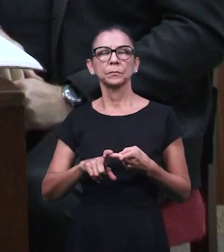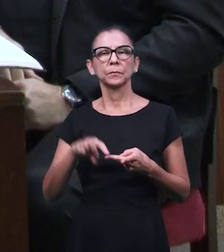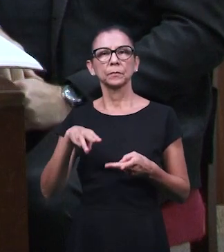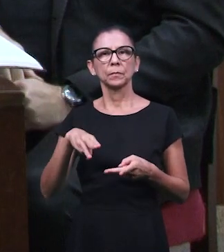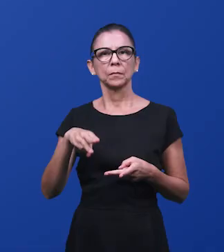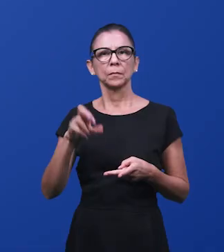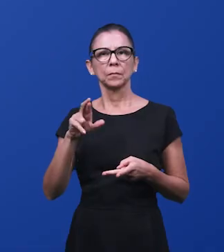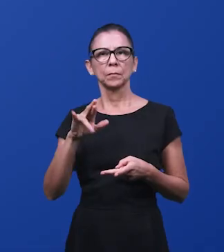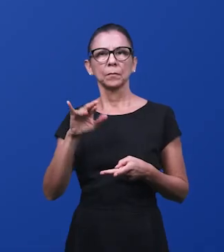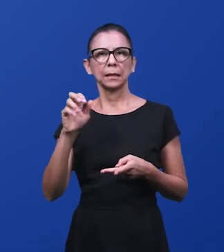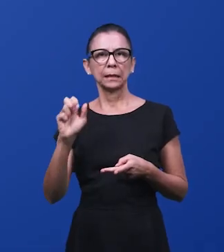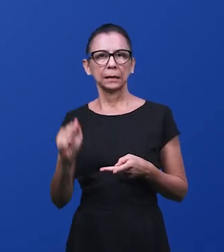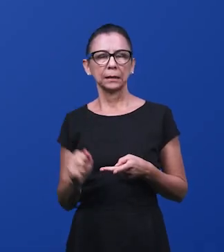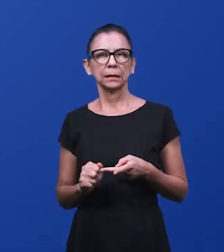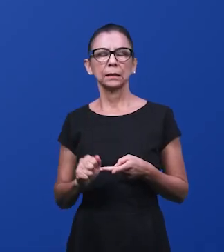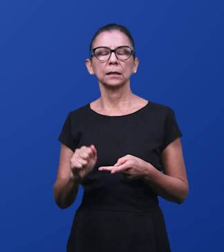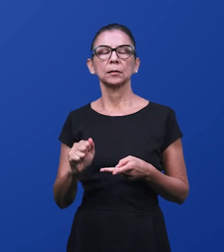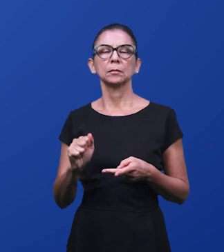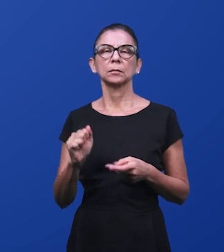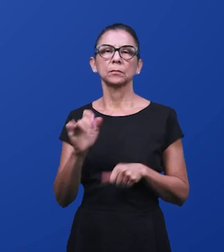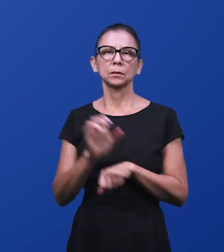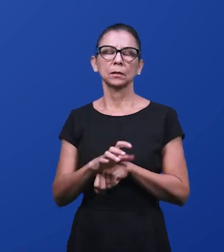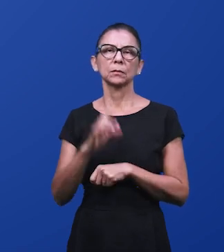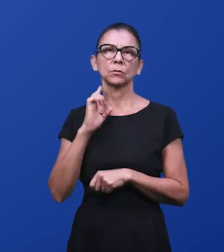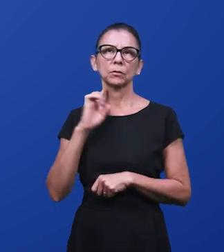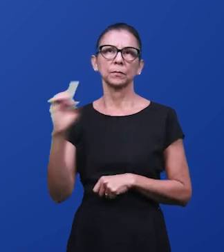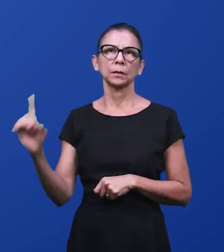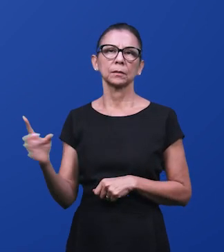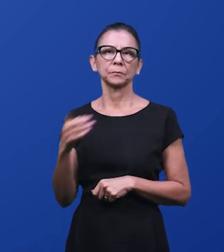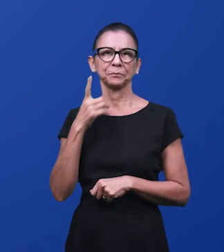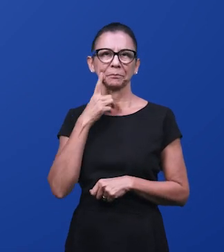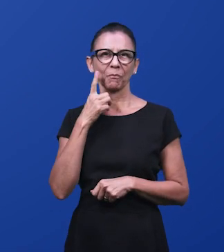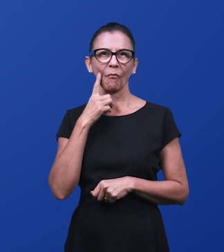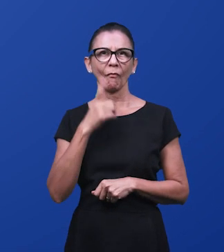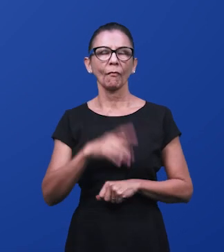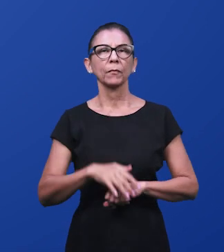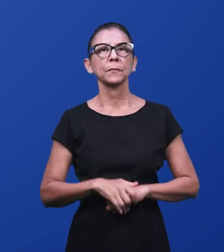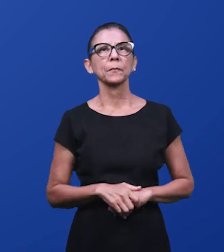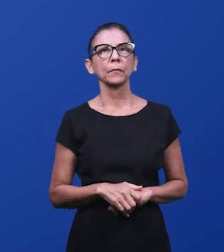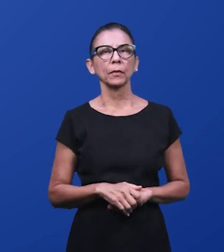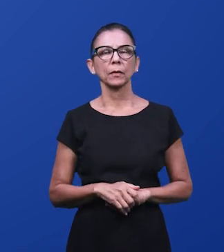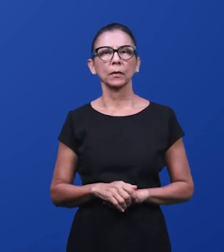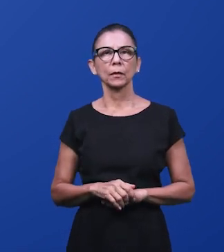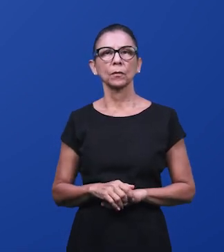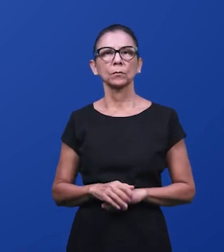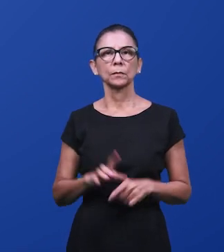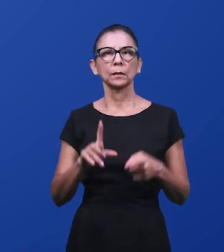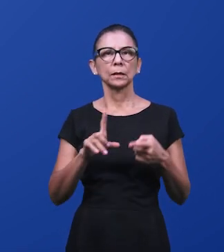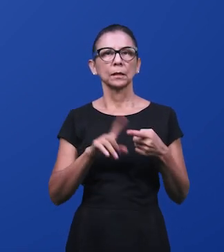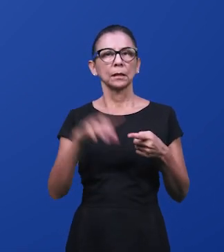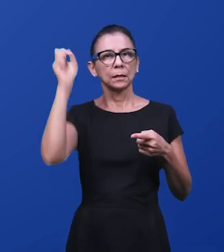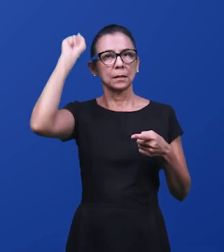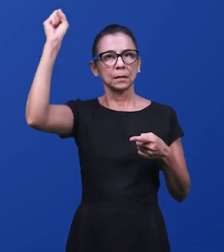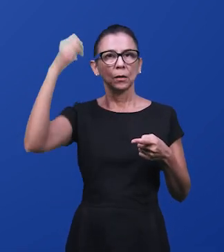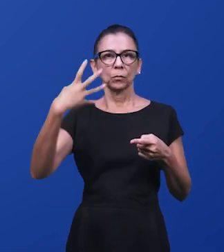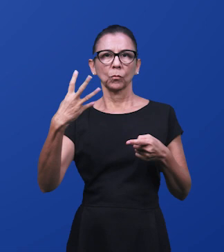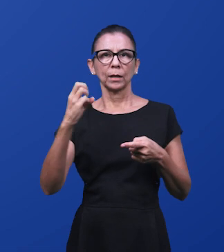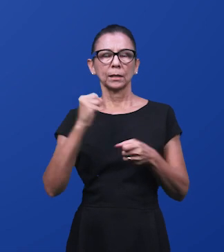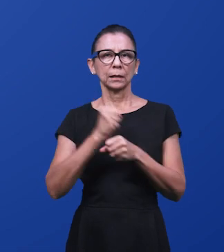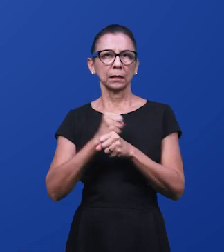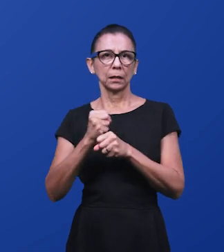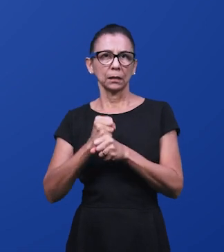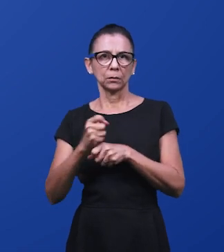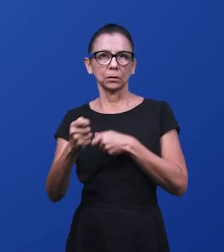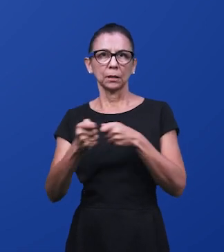Vamos assistir. O reinado de Saul, 40 anos, que está lá em Atos 13, 21. O reinado